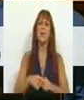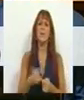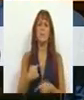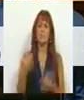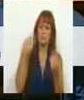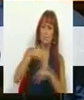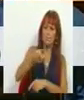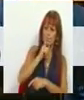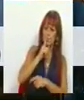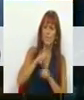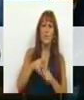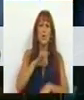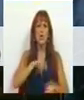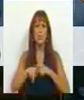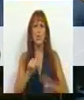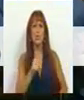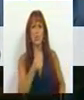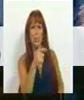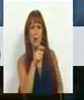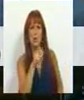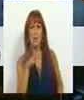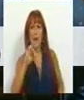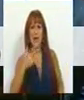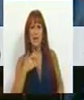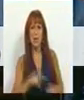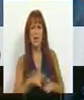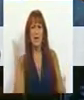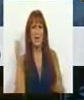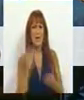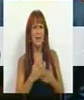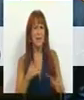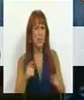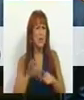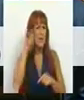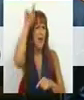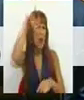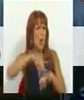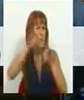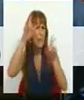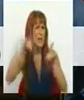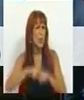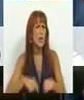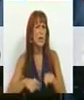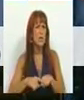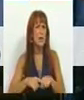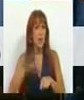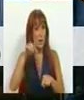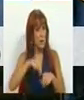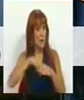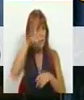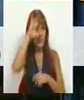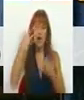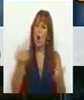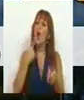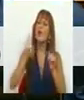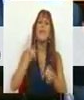o bobo no saco. É que os deputados do PSD, quando houve greves de enfermeiros, estiveram lá no hospital e éramos governo. E agora